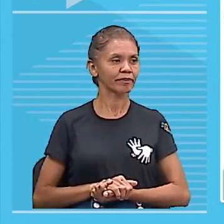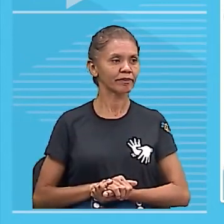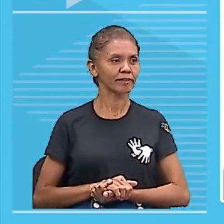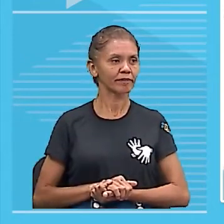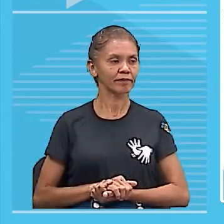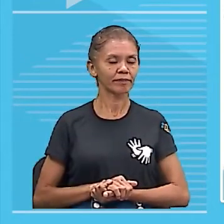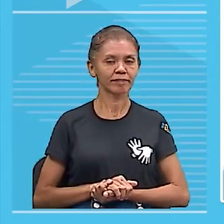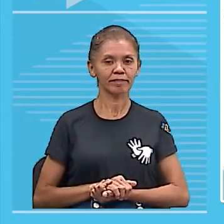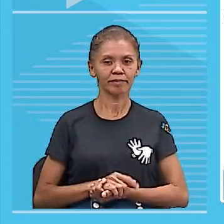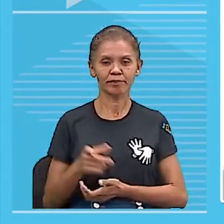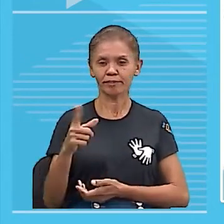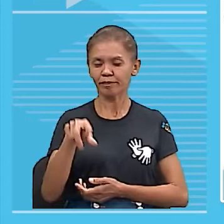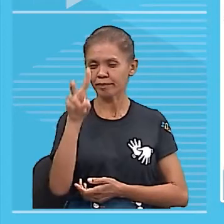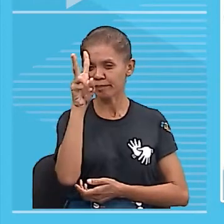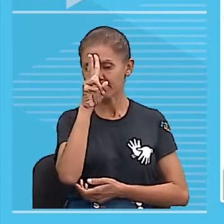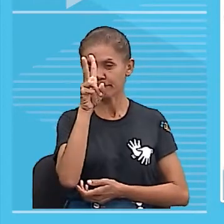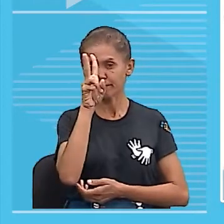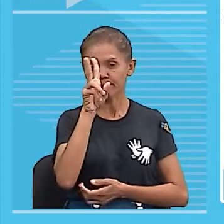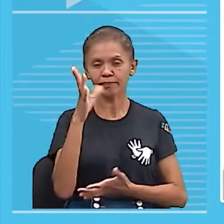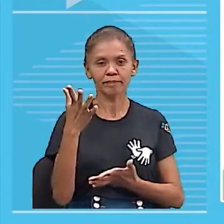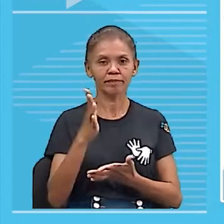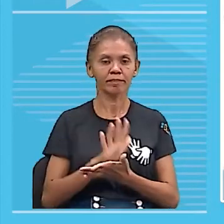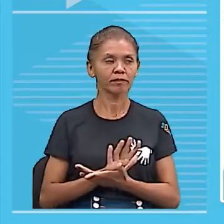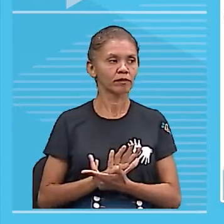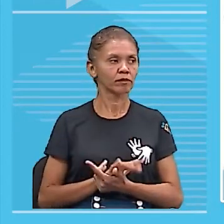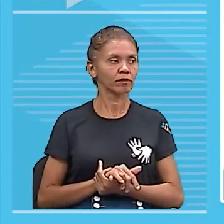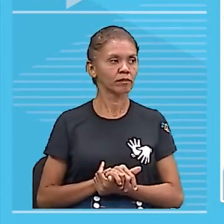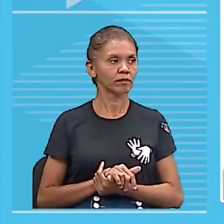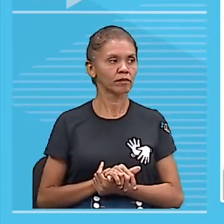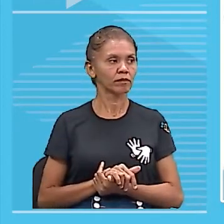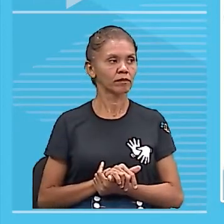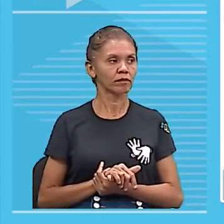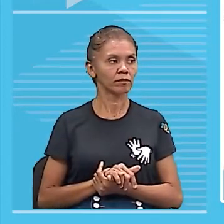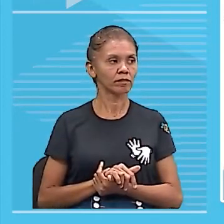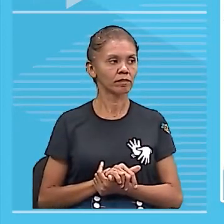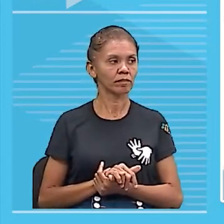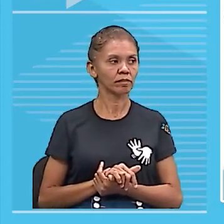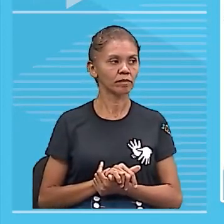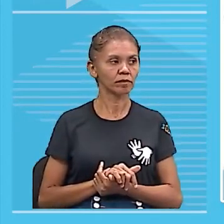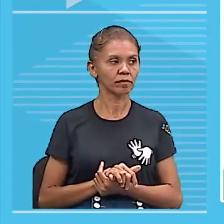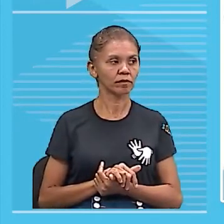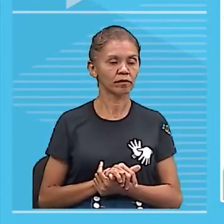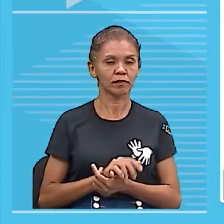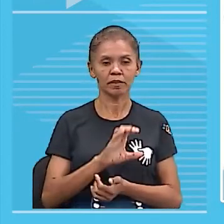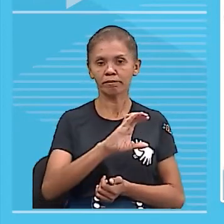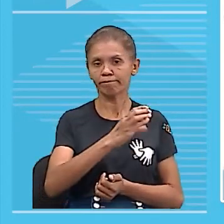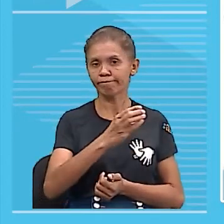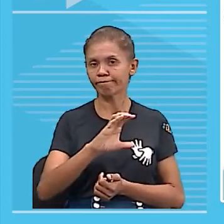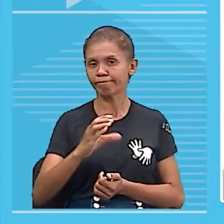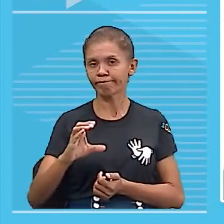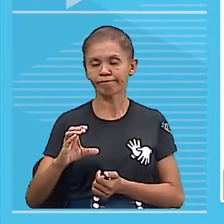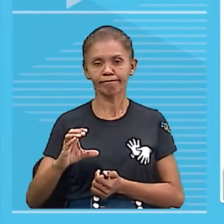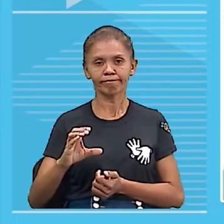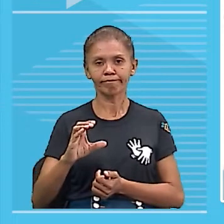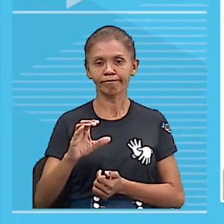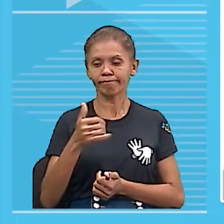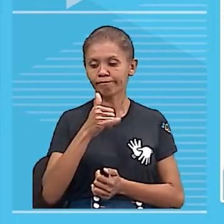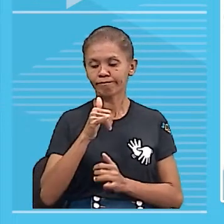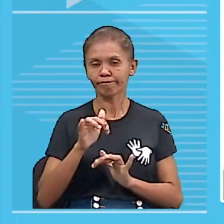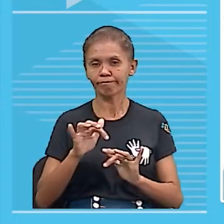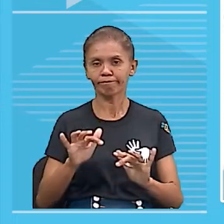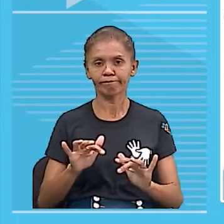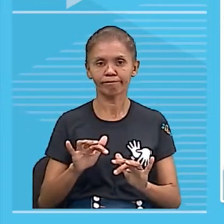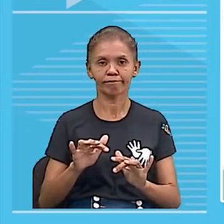E lembra que por eles passa mesma corrente elétrica pois